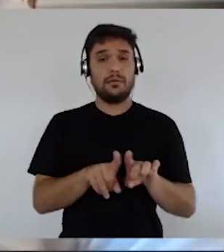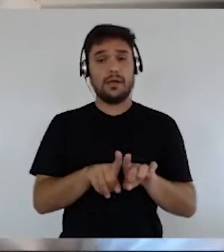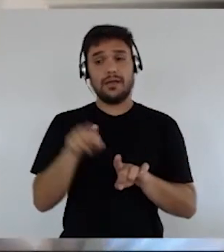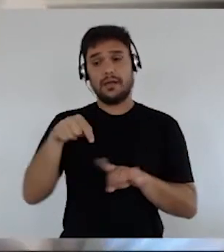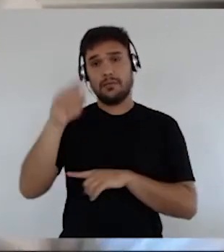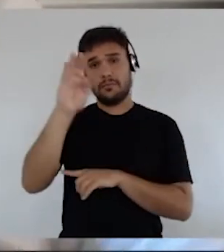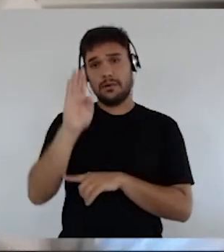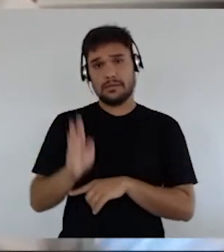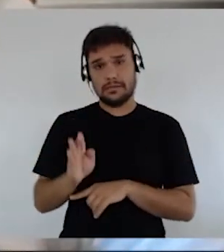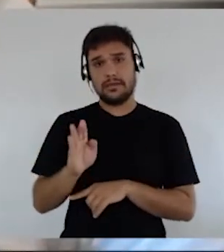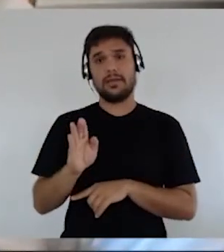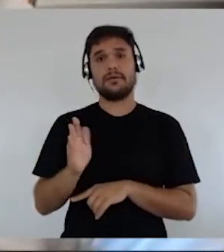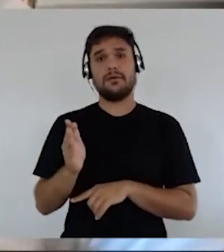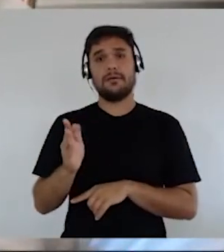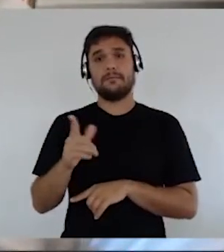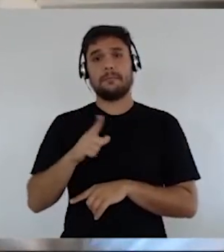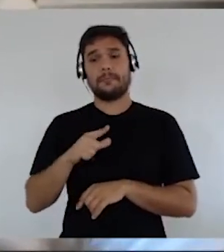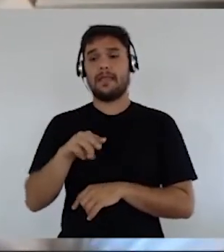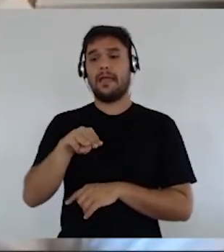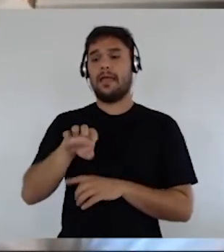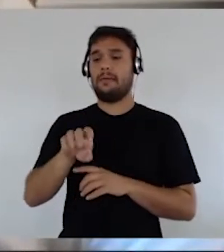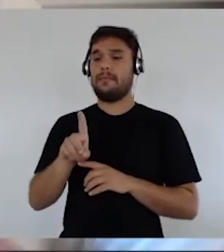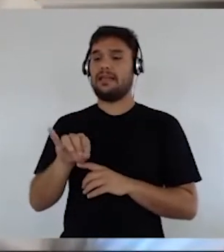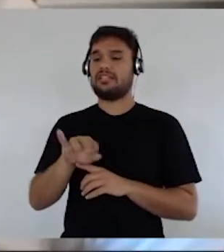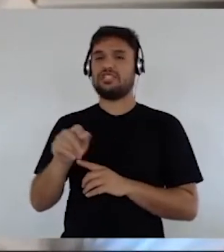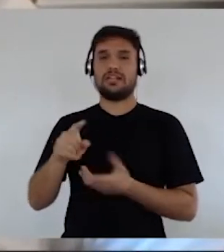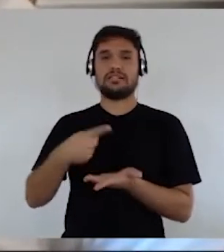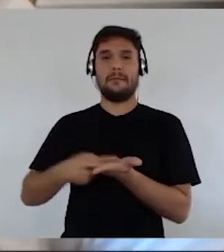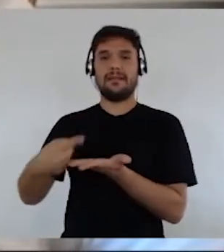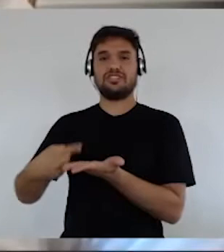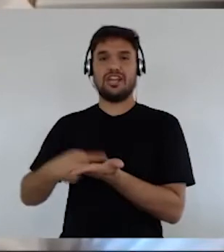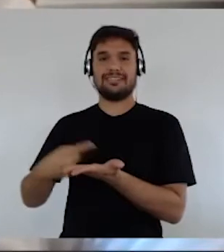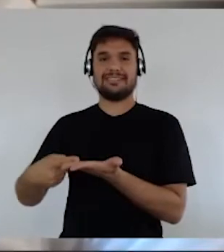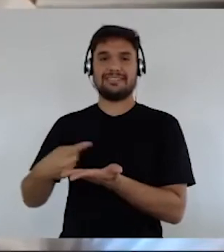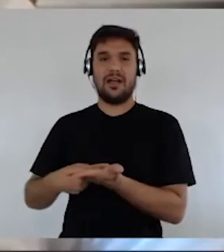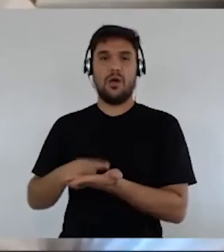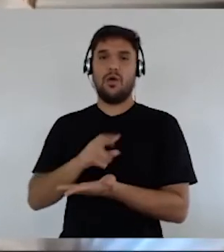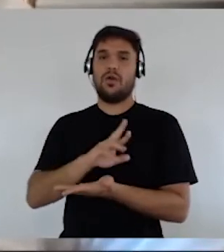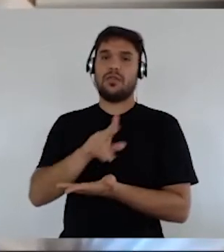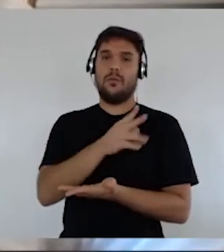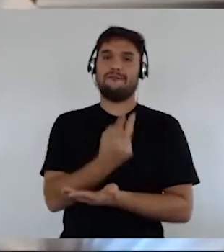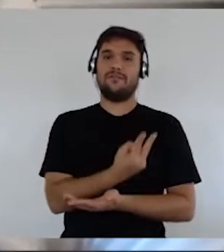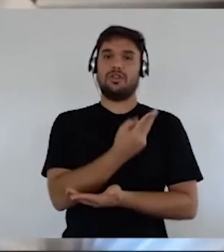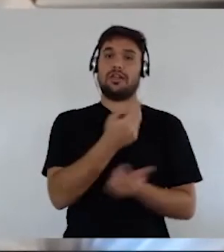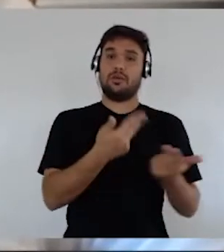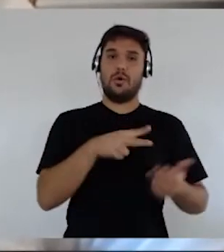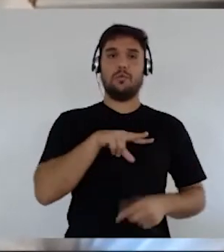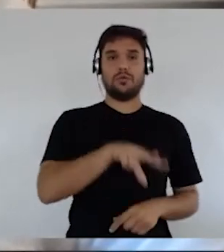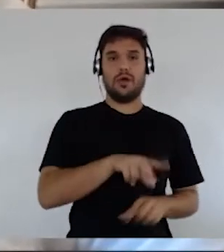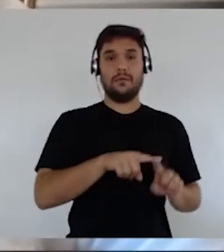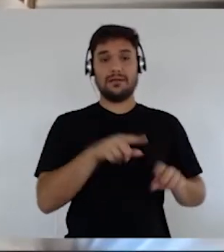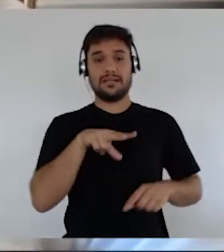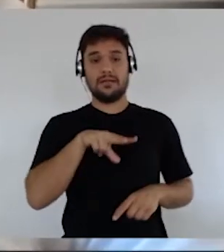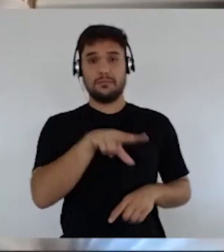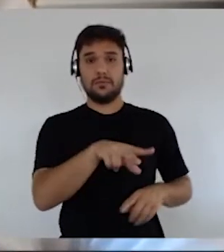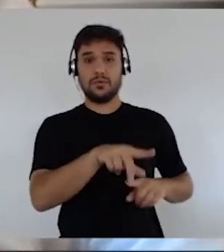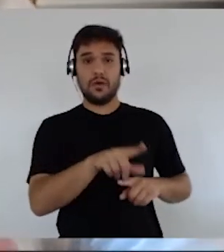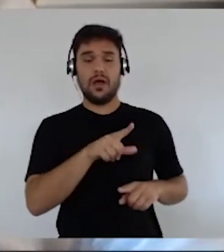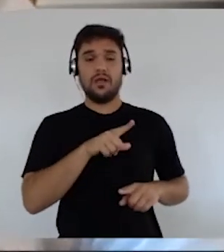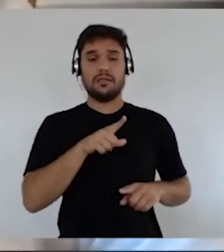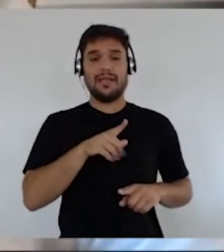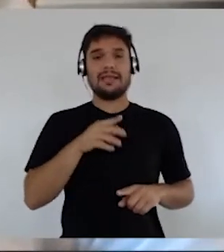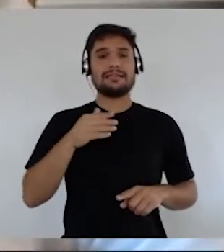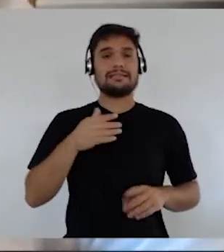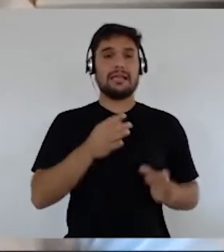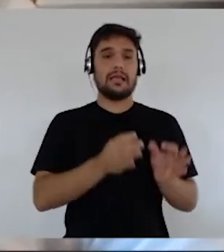brasileiro a imediação não é tão valorizada como em Portugal, mas em Portugal podemos responder se o tribunal